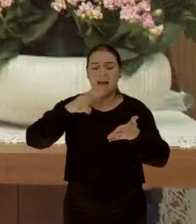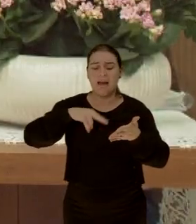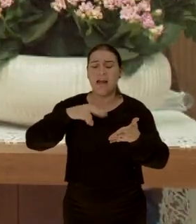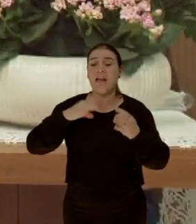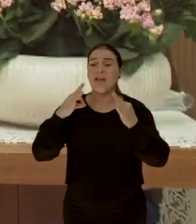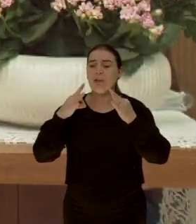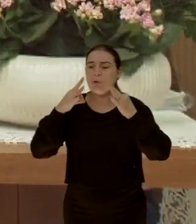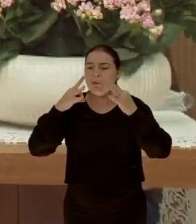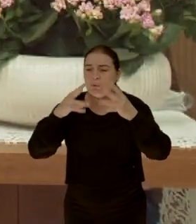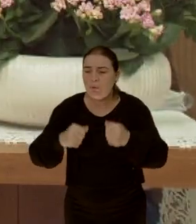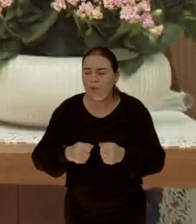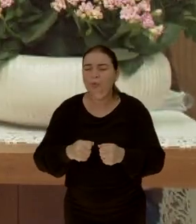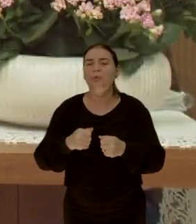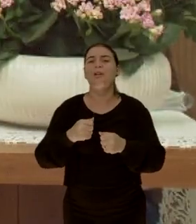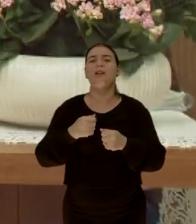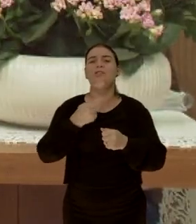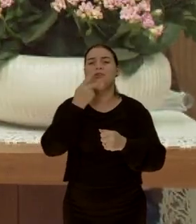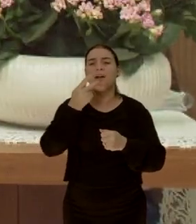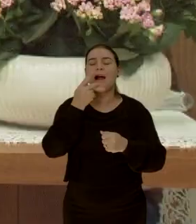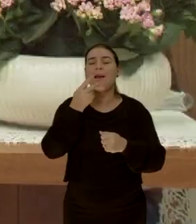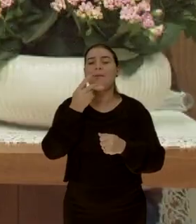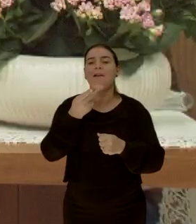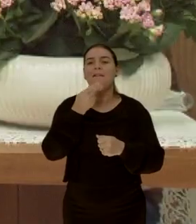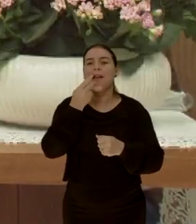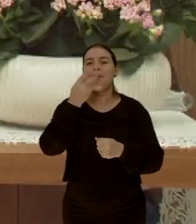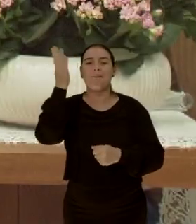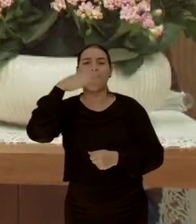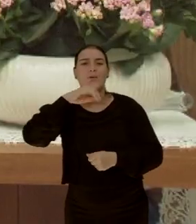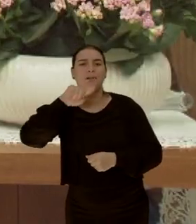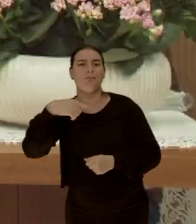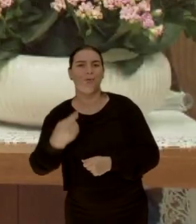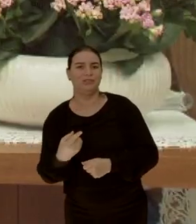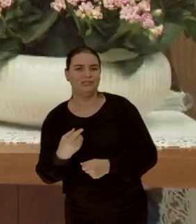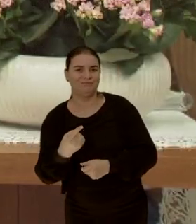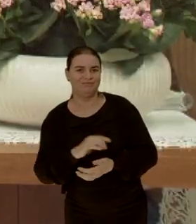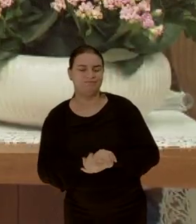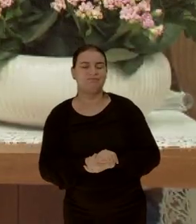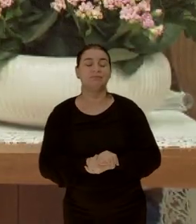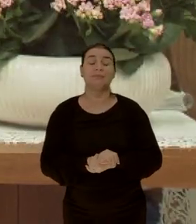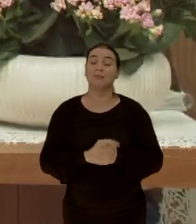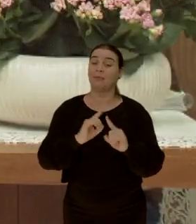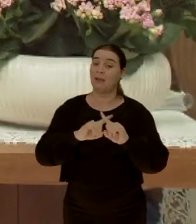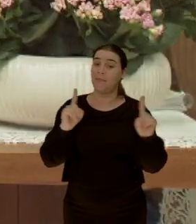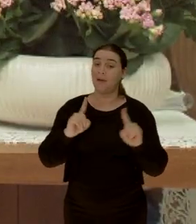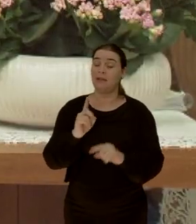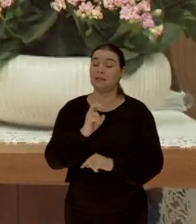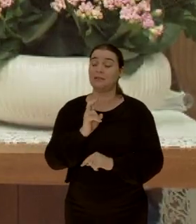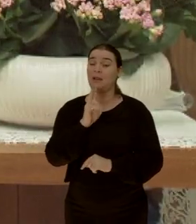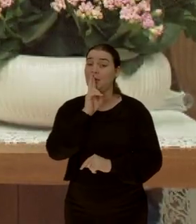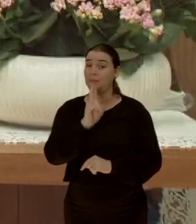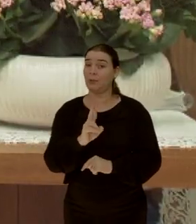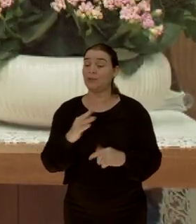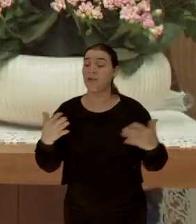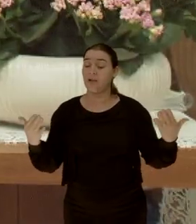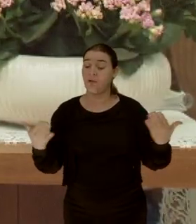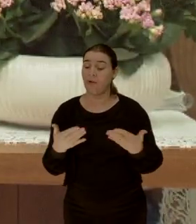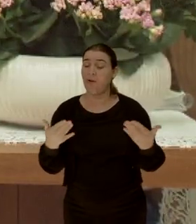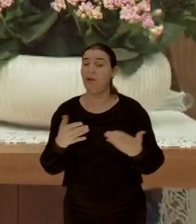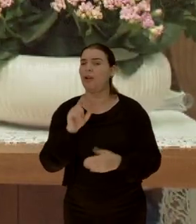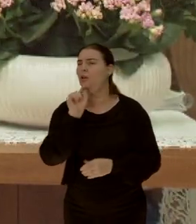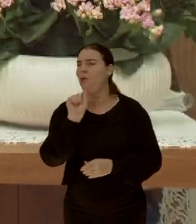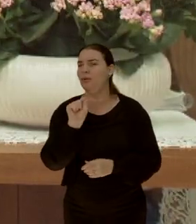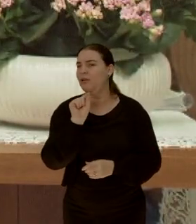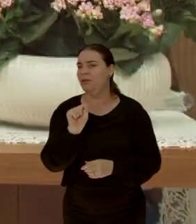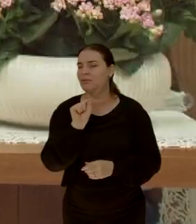para criticar, para isso, para aquilo. Mas eu vou dizer a resposta aqui para os irmãos e para as